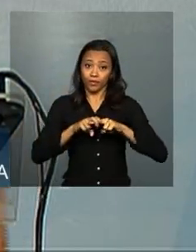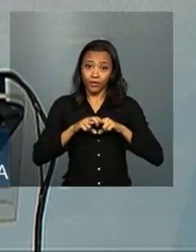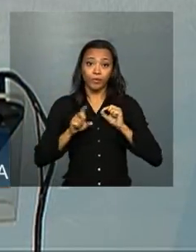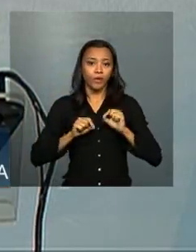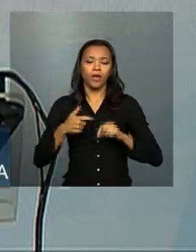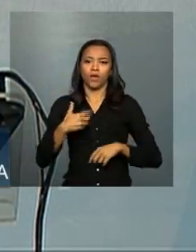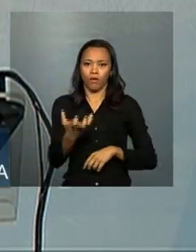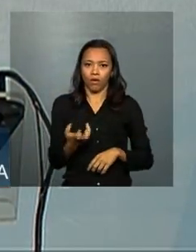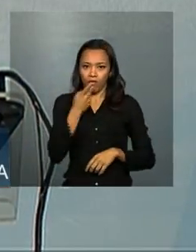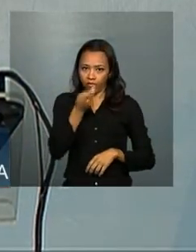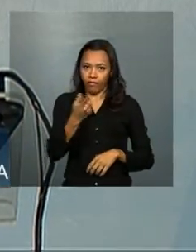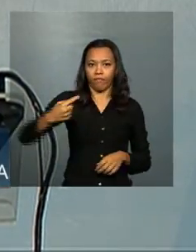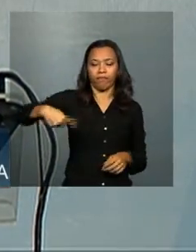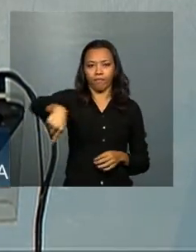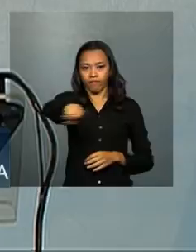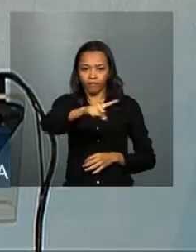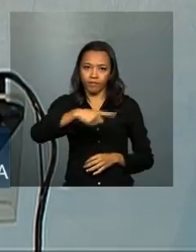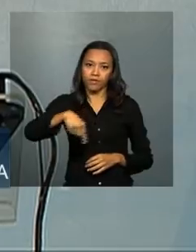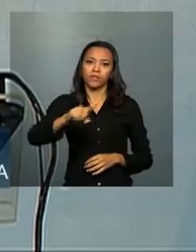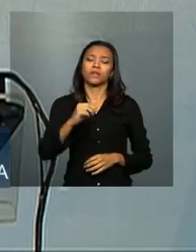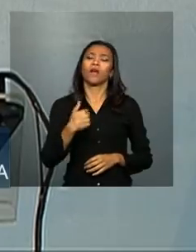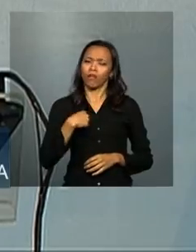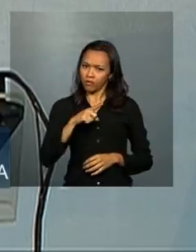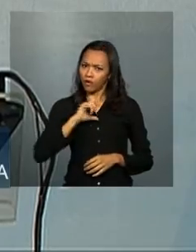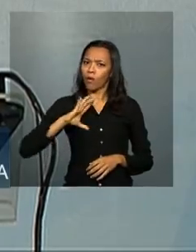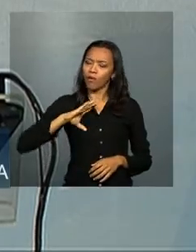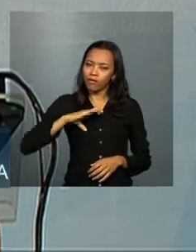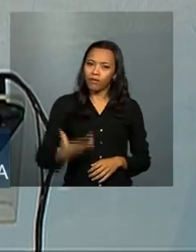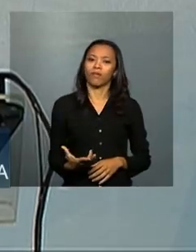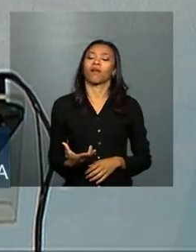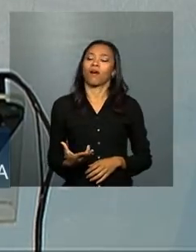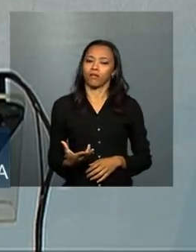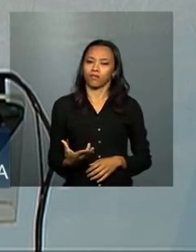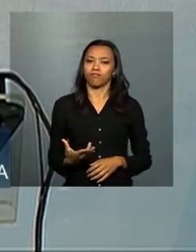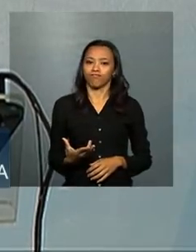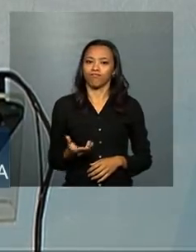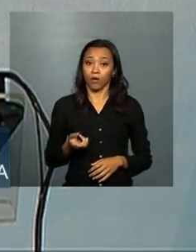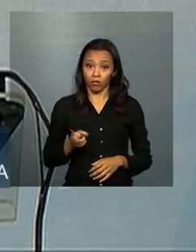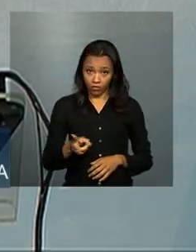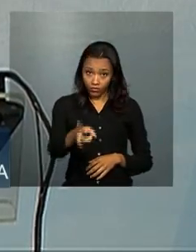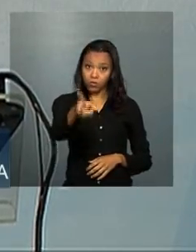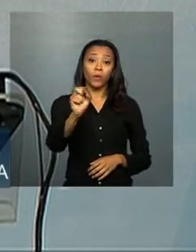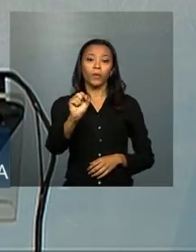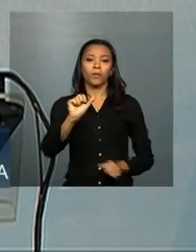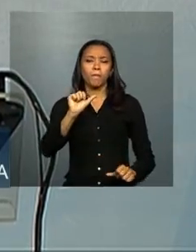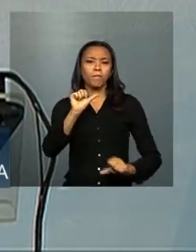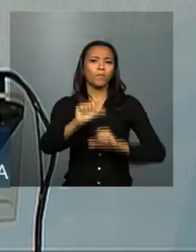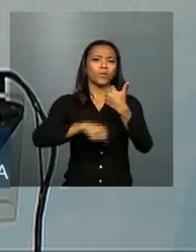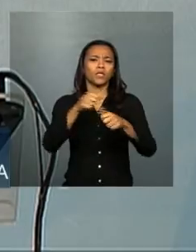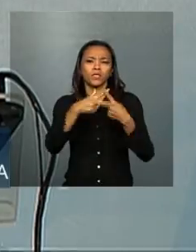eu quero dizer para vocês, eu tenho coragem suficiente para fazer as mudanças que